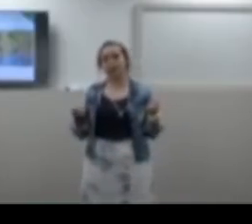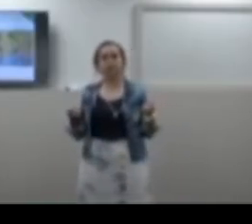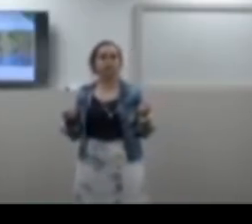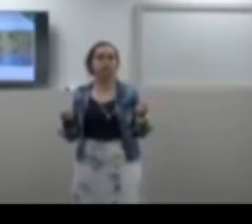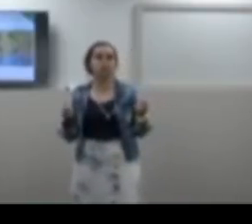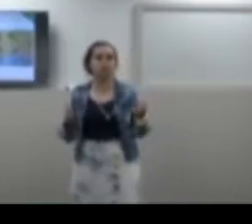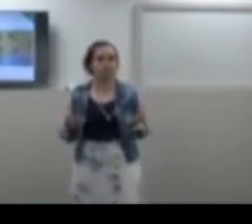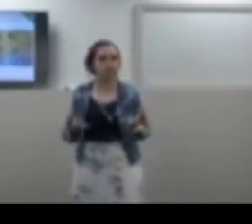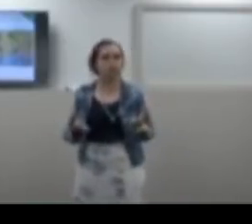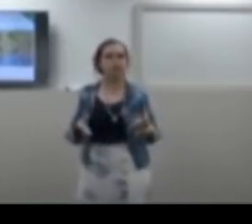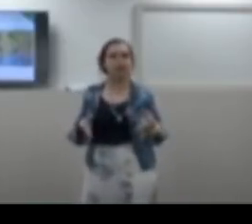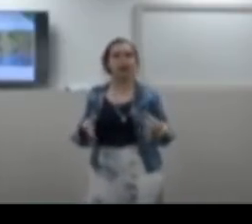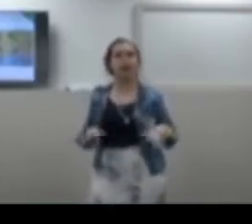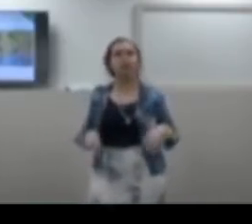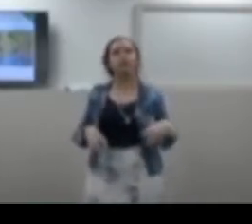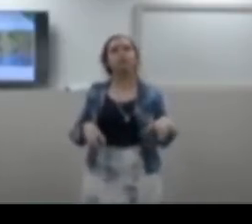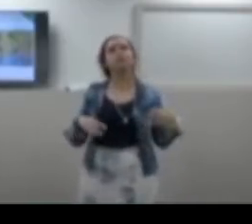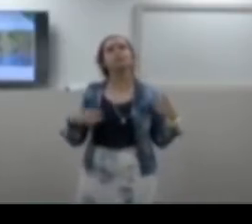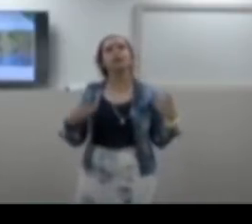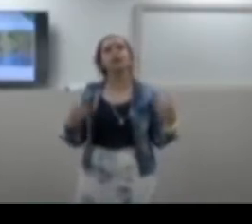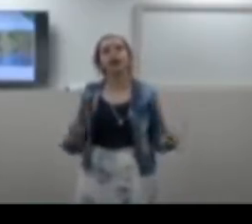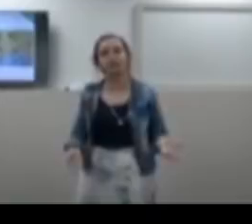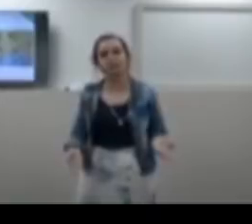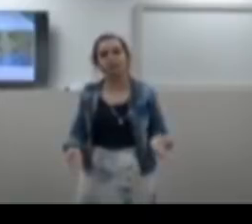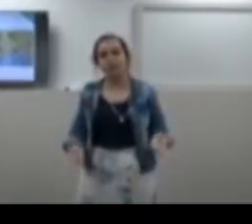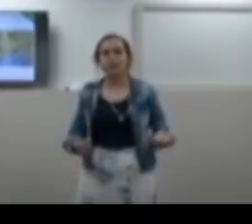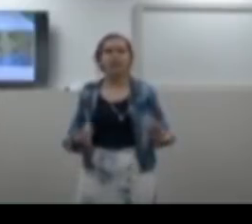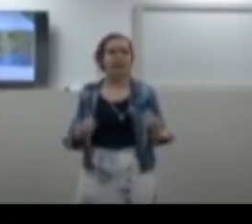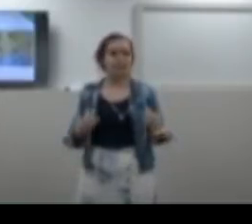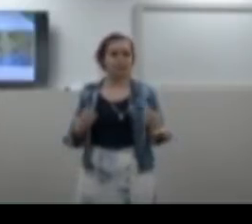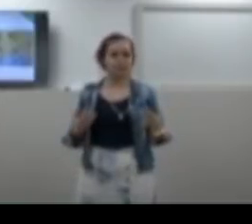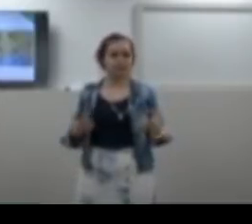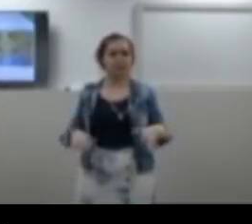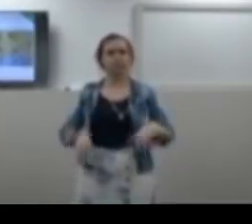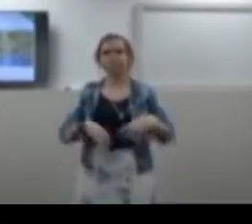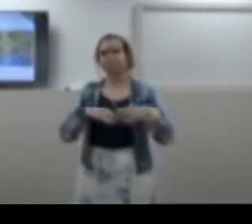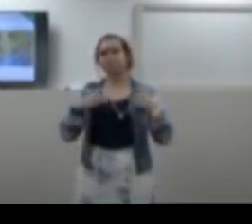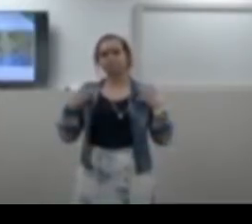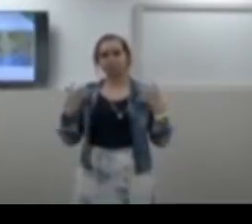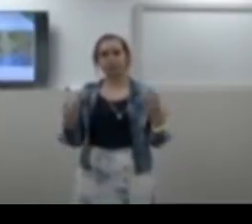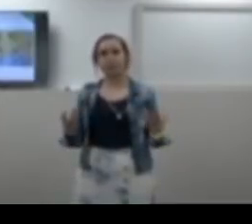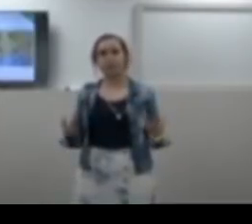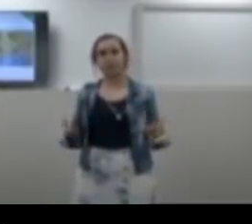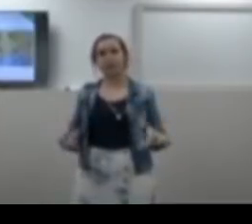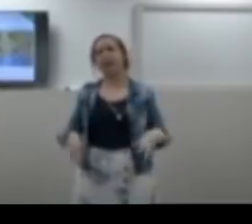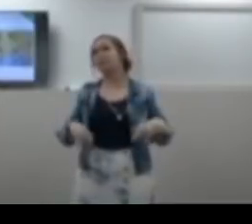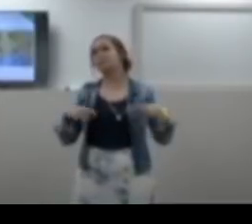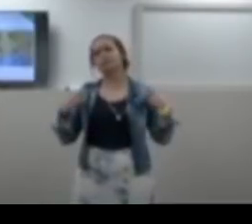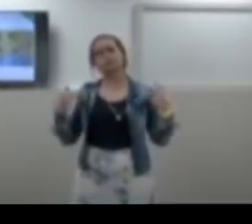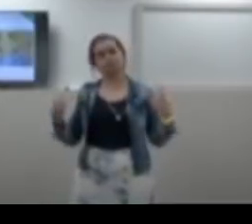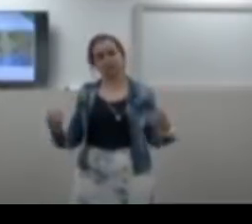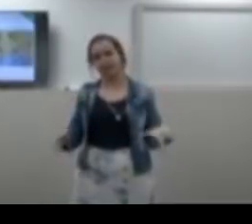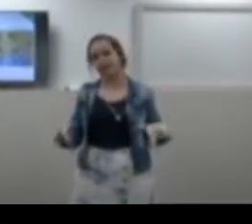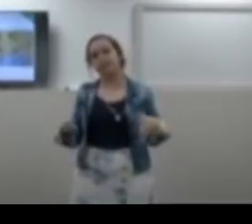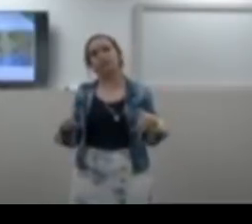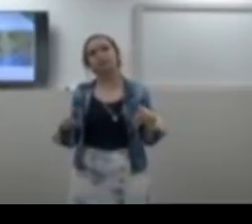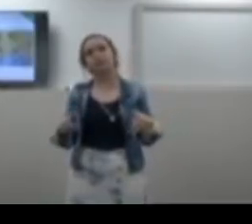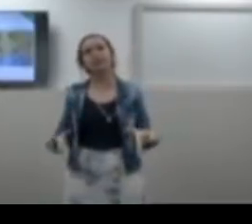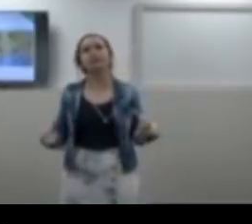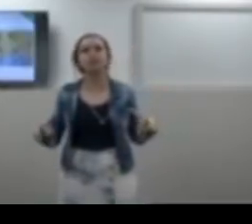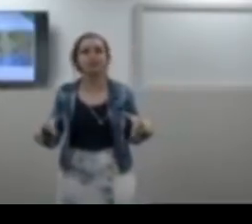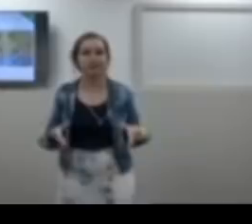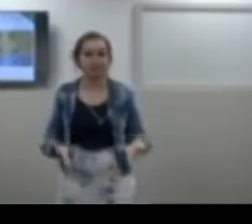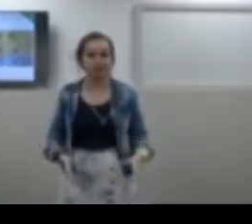que acaba não absorvendo muito essa água e forma esses banhados, que é importante para os animais, para os vegetais